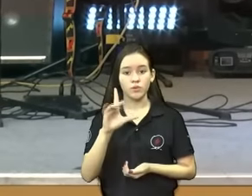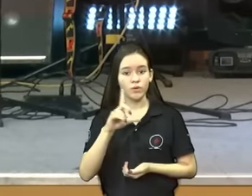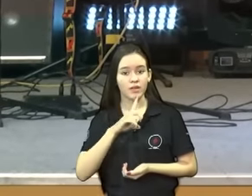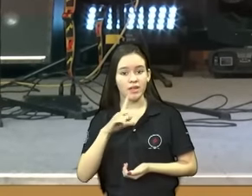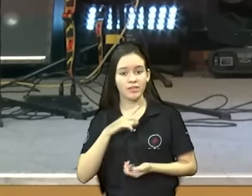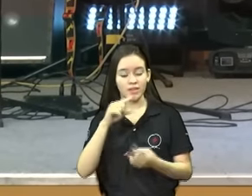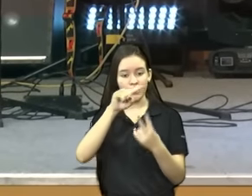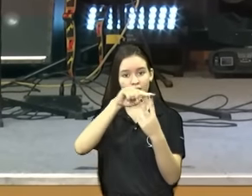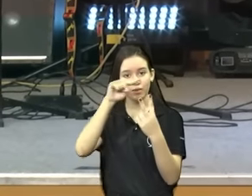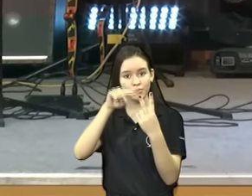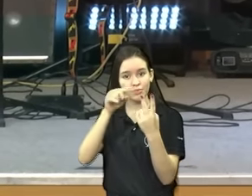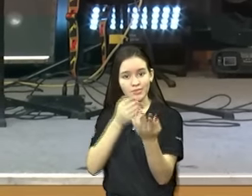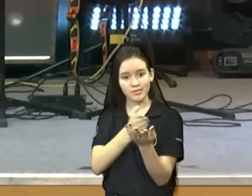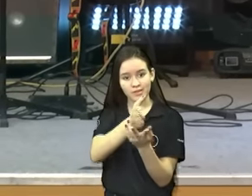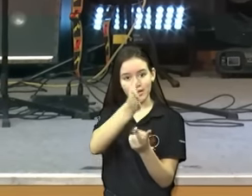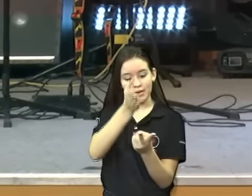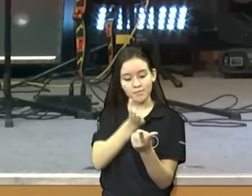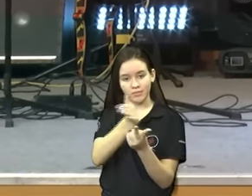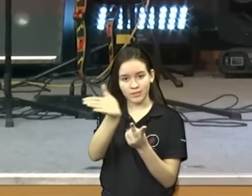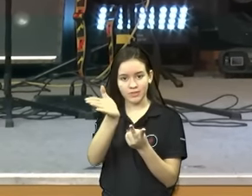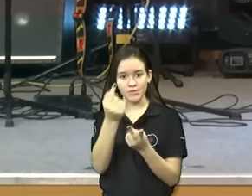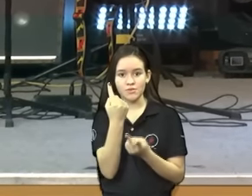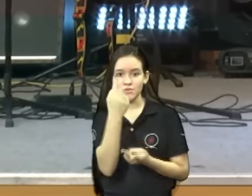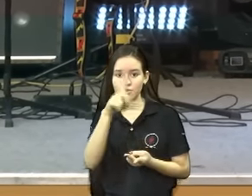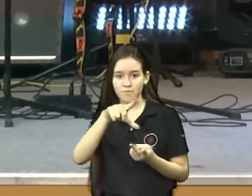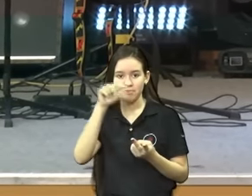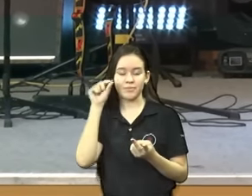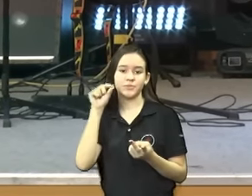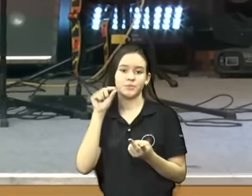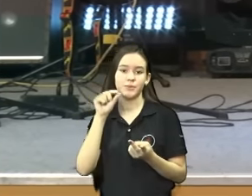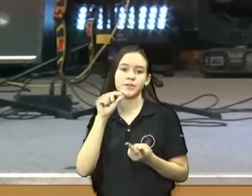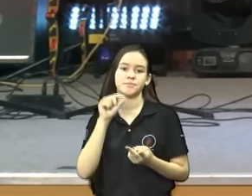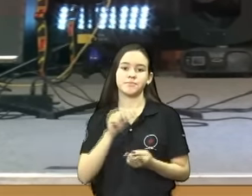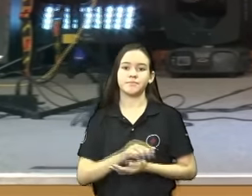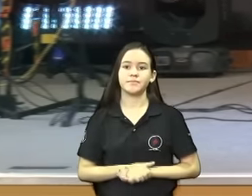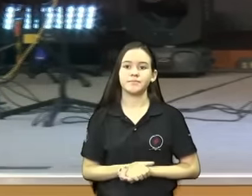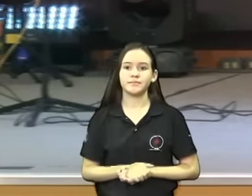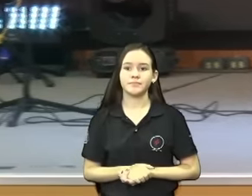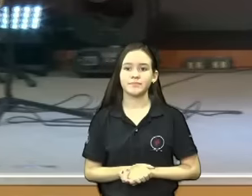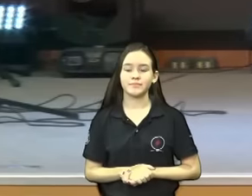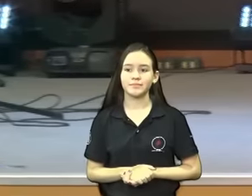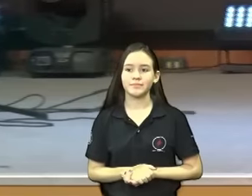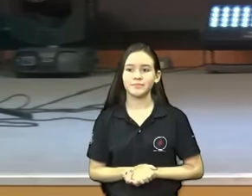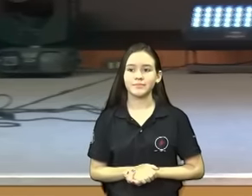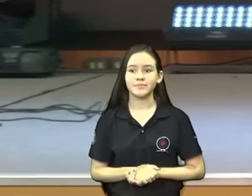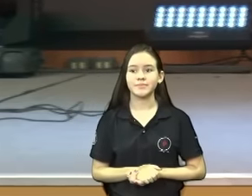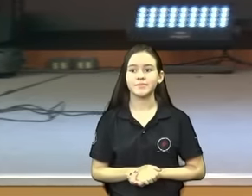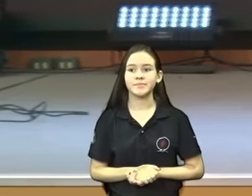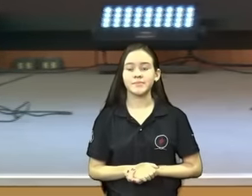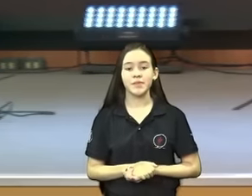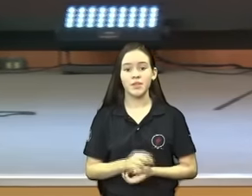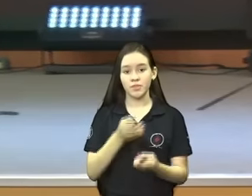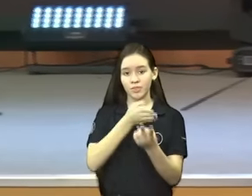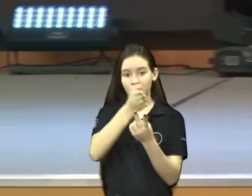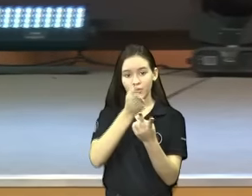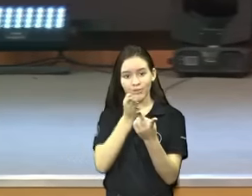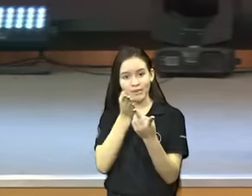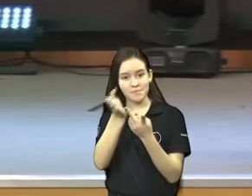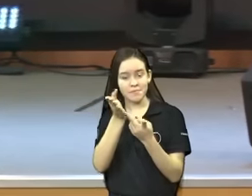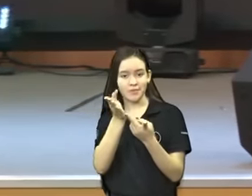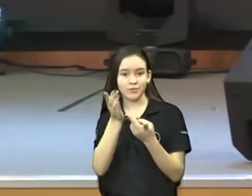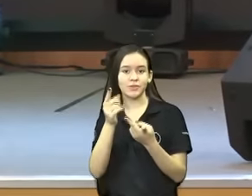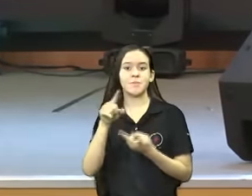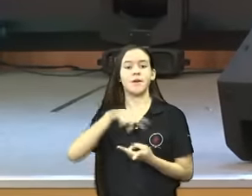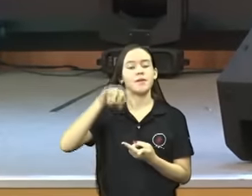dois caminhos e uma escolha para você fazer hoje eu quero falar sobre esses dois caminhos para você